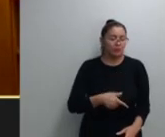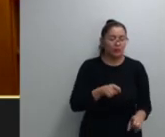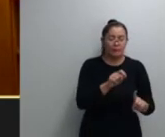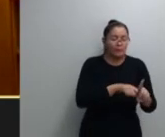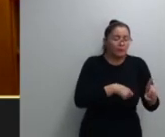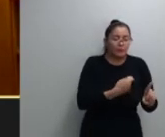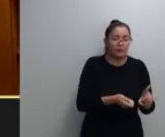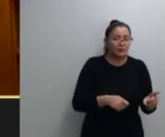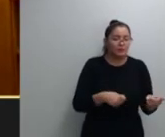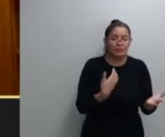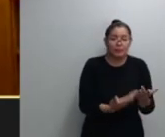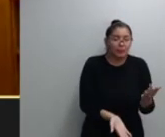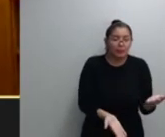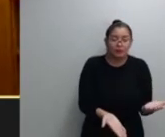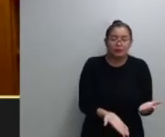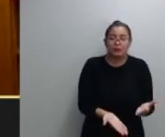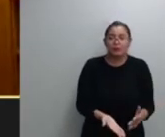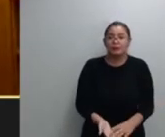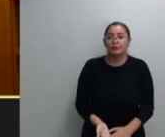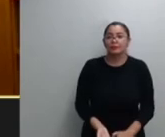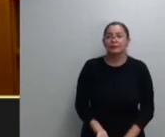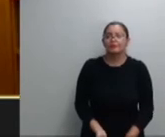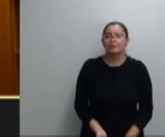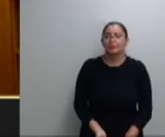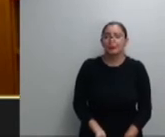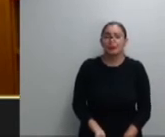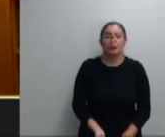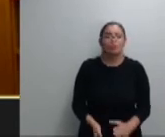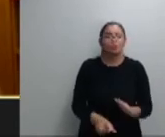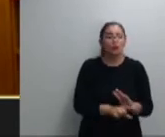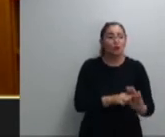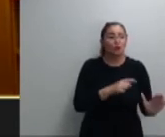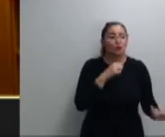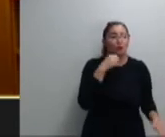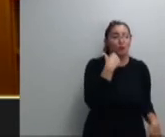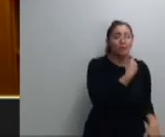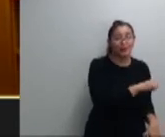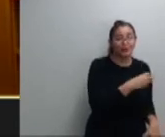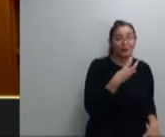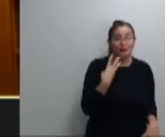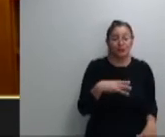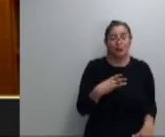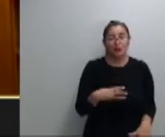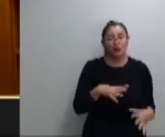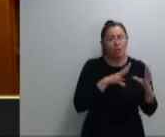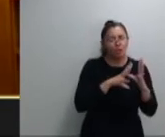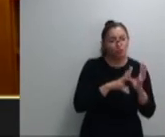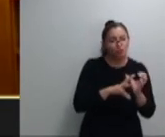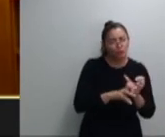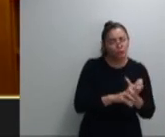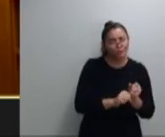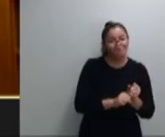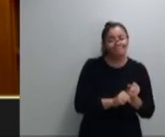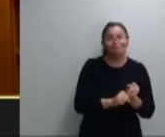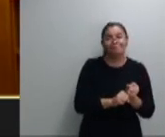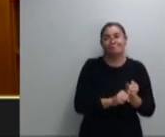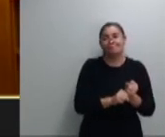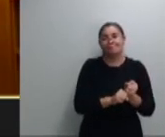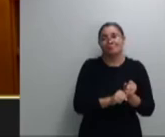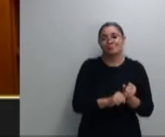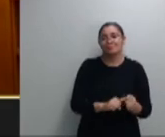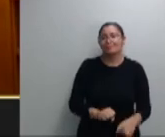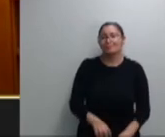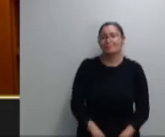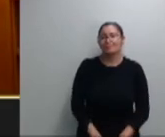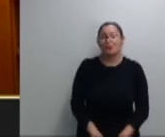ICMS. A única restrição é do parágrafo 13º. Resumindo, excelências, se pugna aqui, efetivamente, em relação